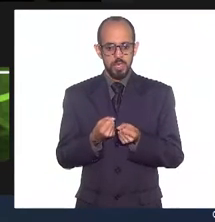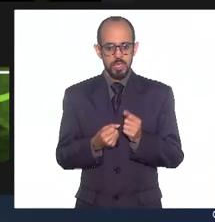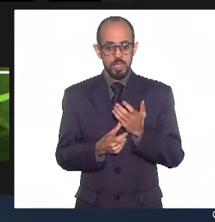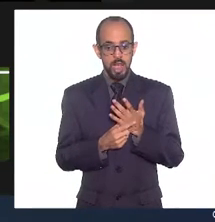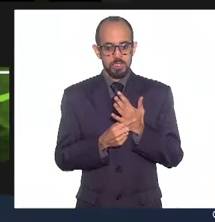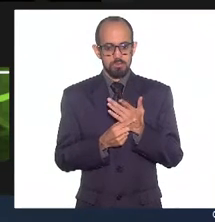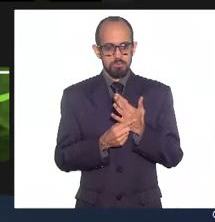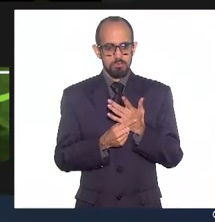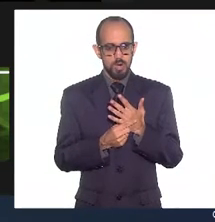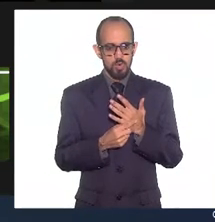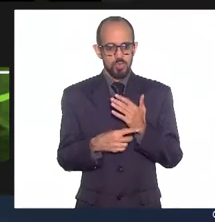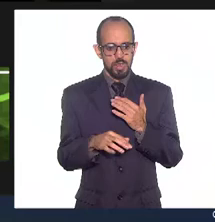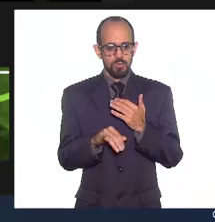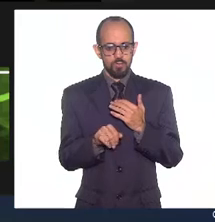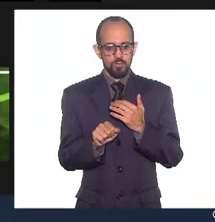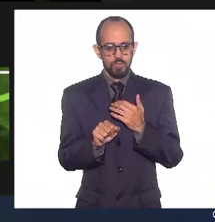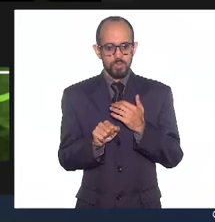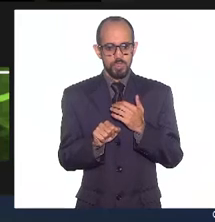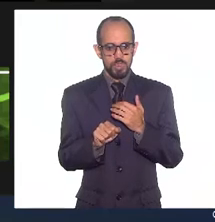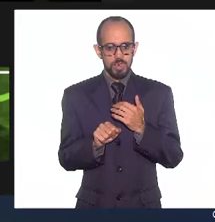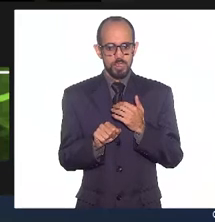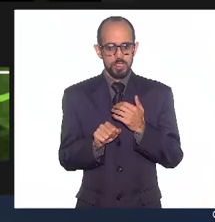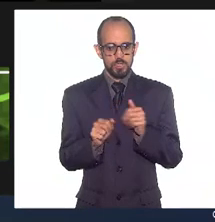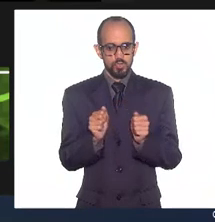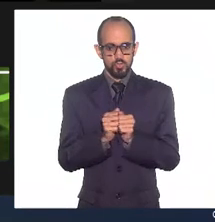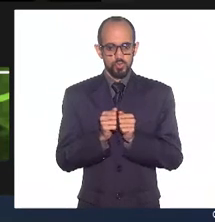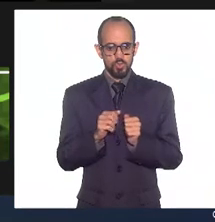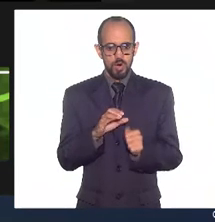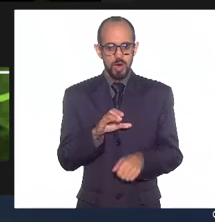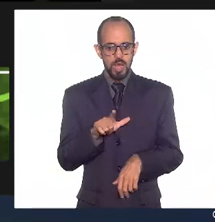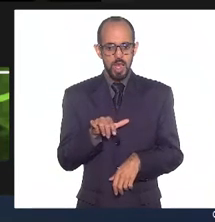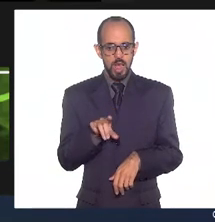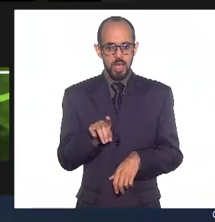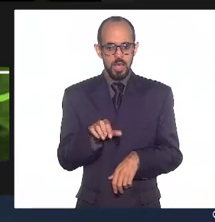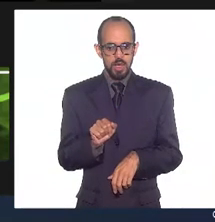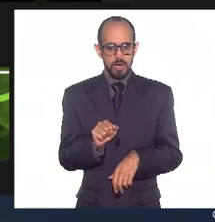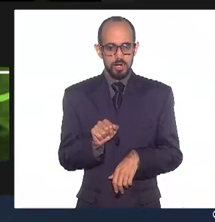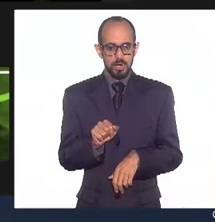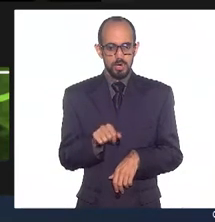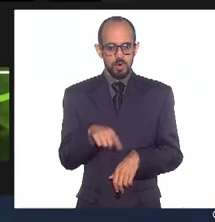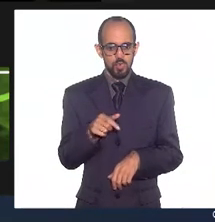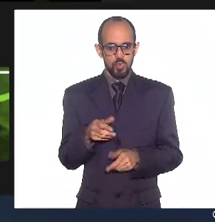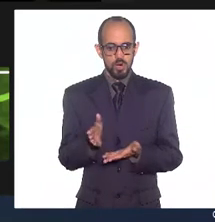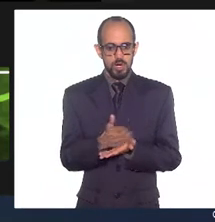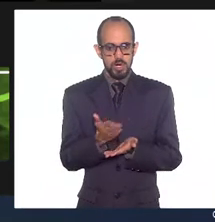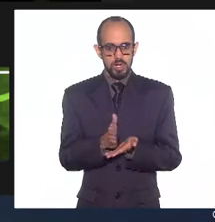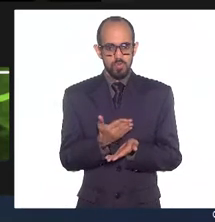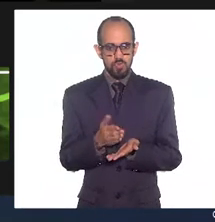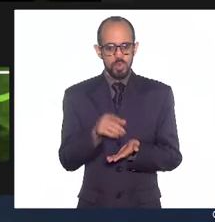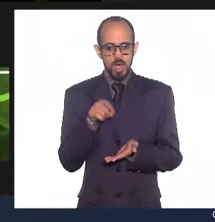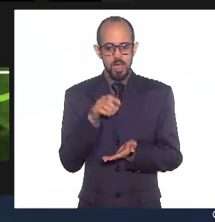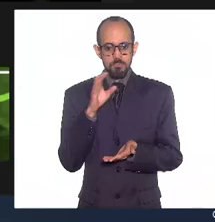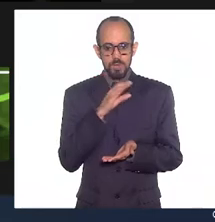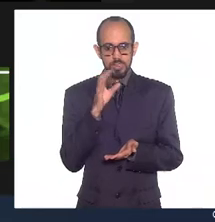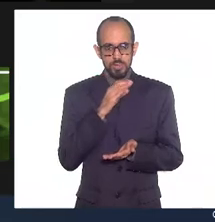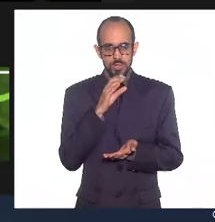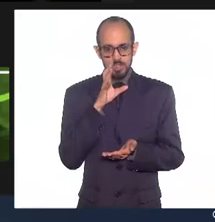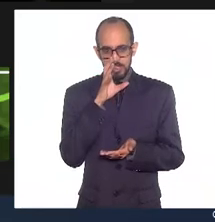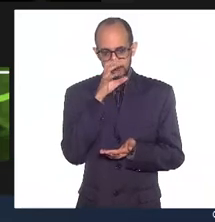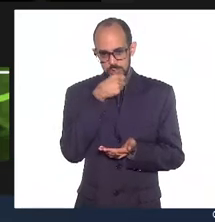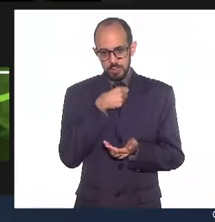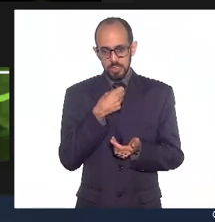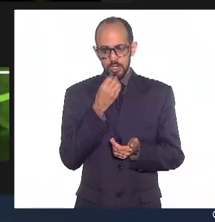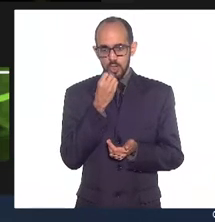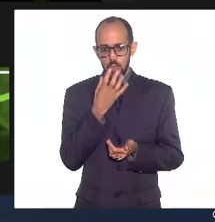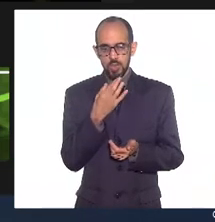filha do Rubens Gershman Clara Gershman o livro Emergência e Resistência que contava a